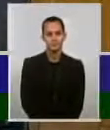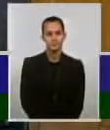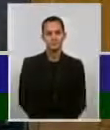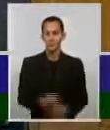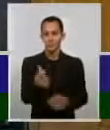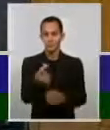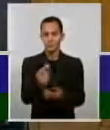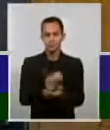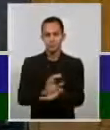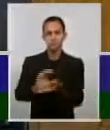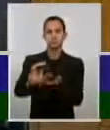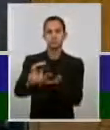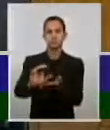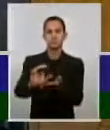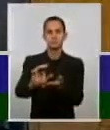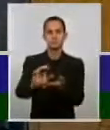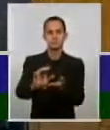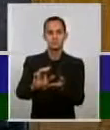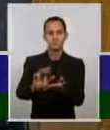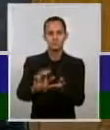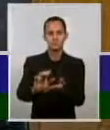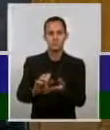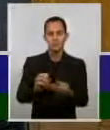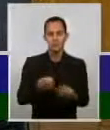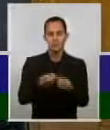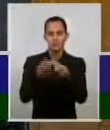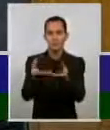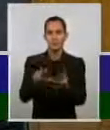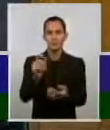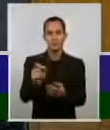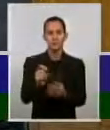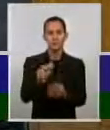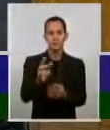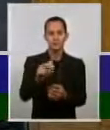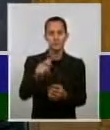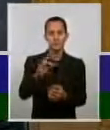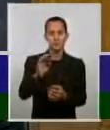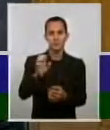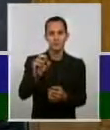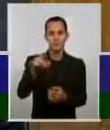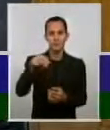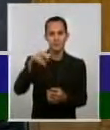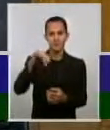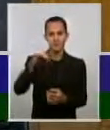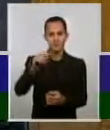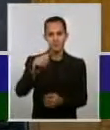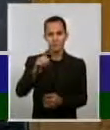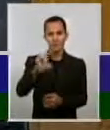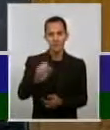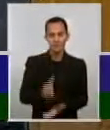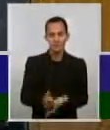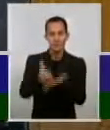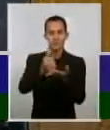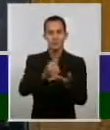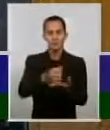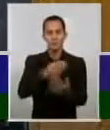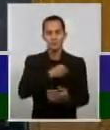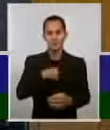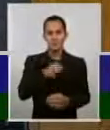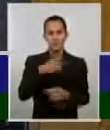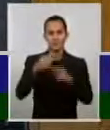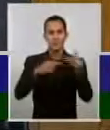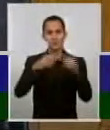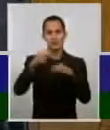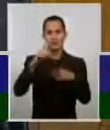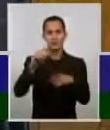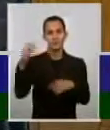verba esta que será enviada para a Fraternidade Assistencial Missionários Estrela de